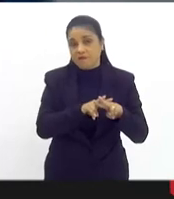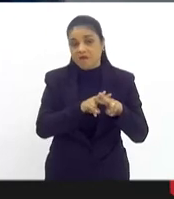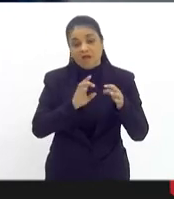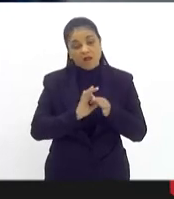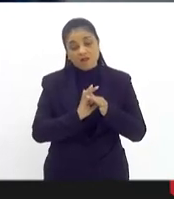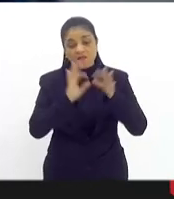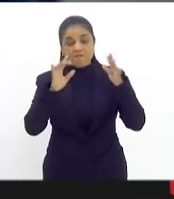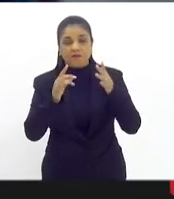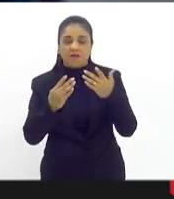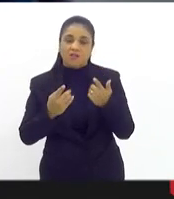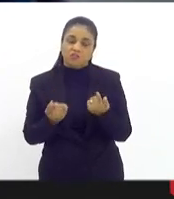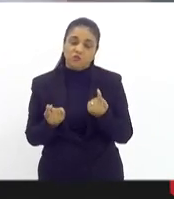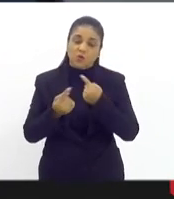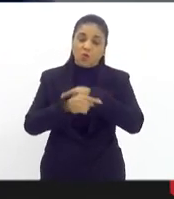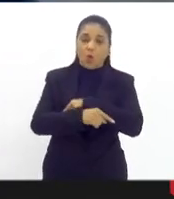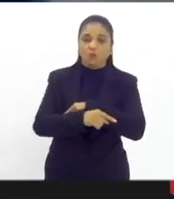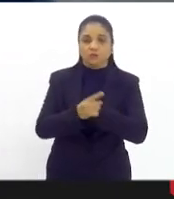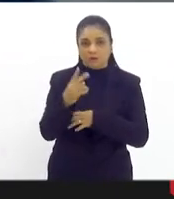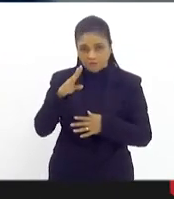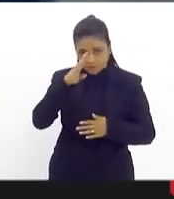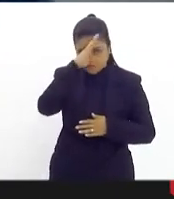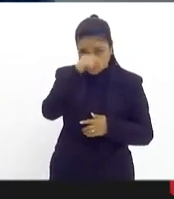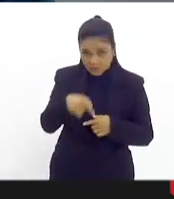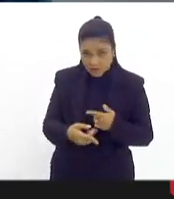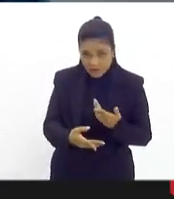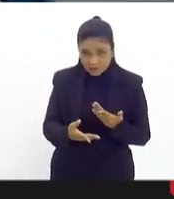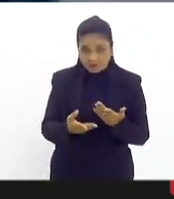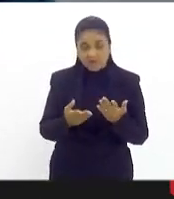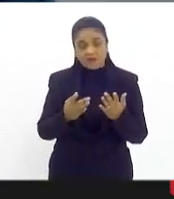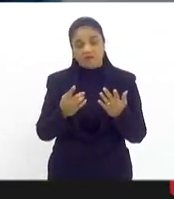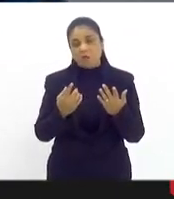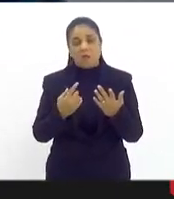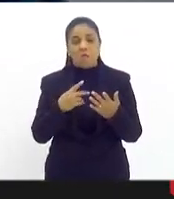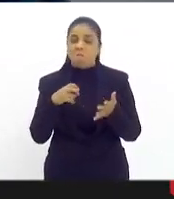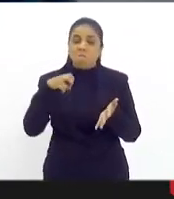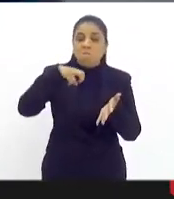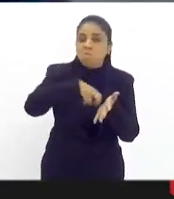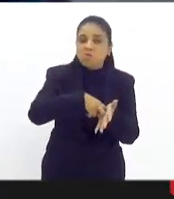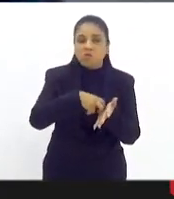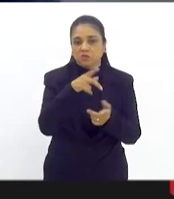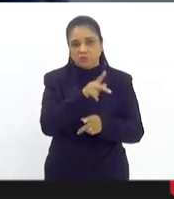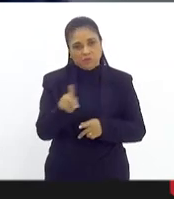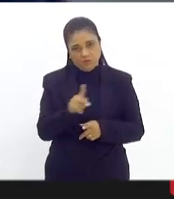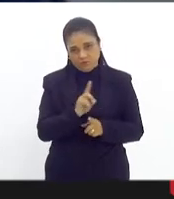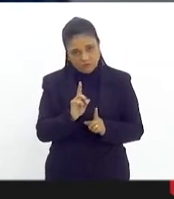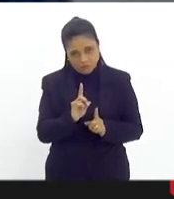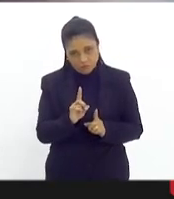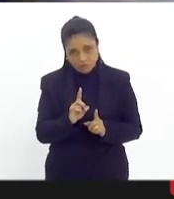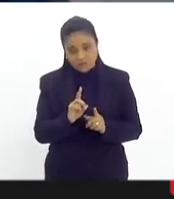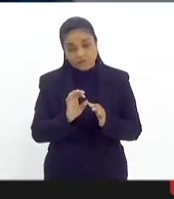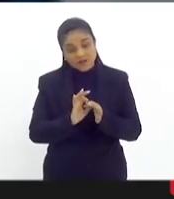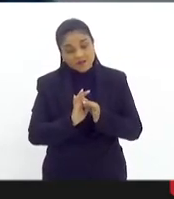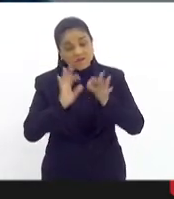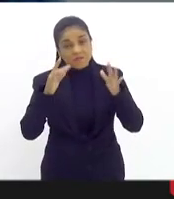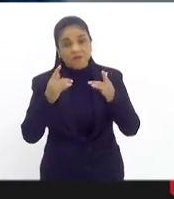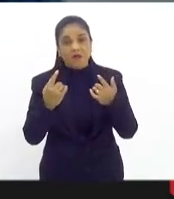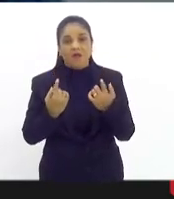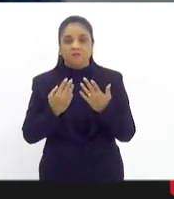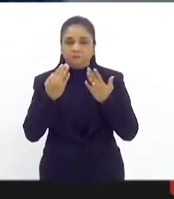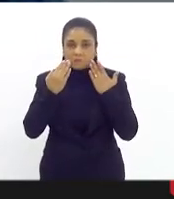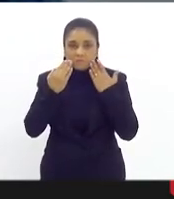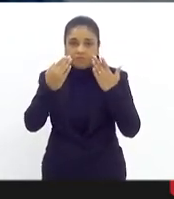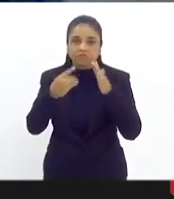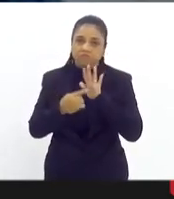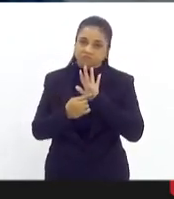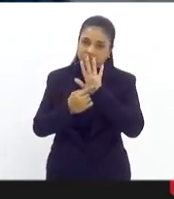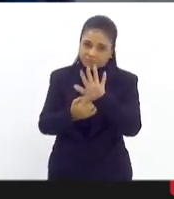e não possibilita eles serem punidos pelo que dizem. Estou falando isso só para dizer que a gente tem uma grande esperança que essa